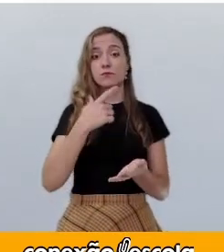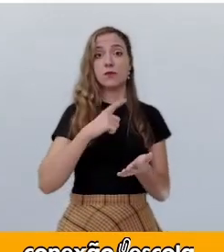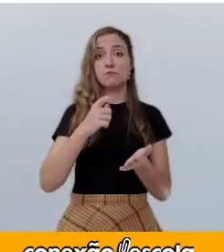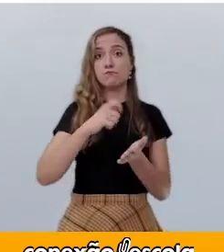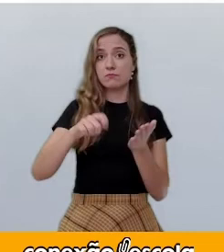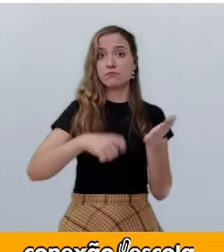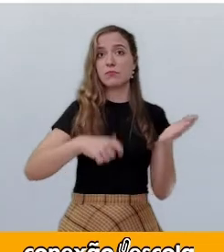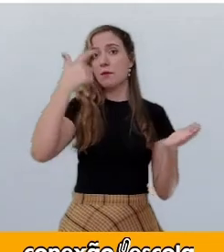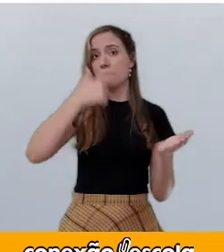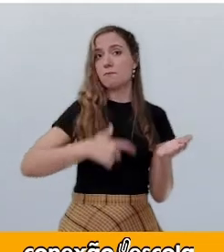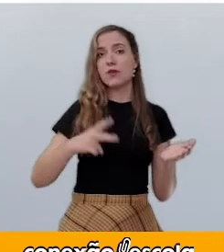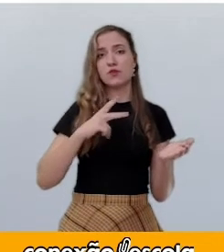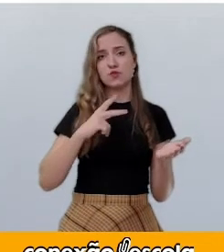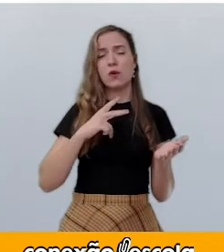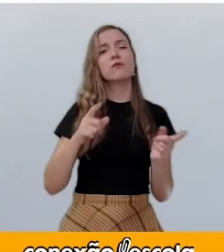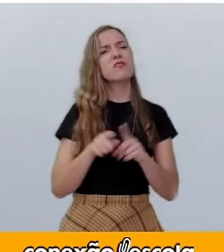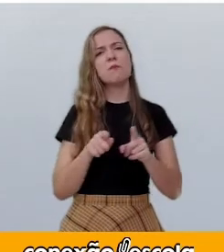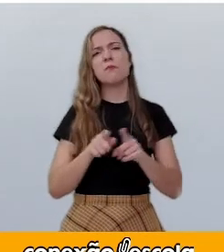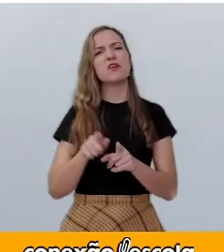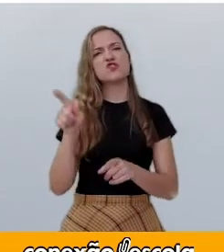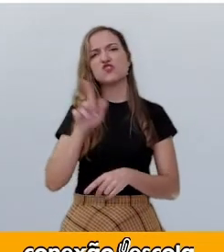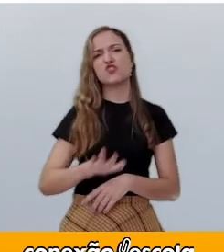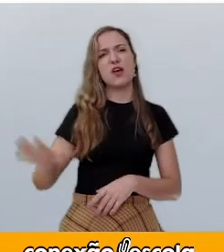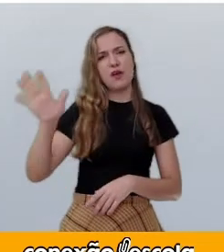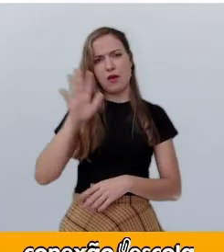o relato de forma geral